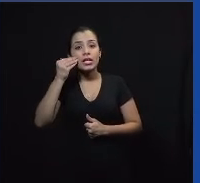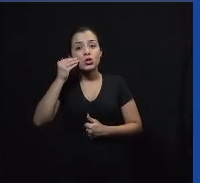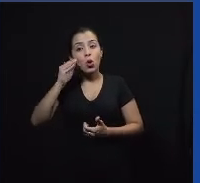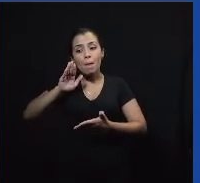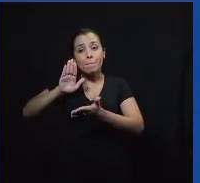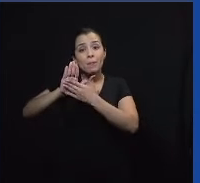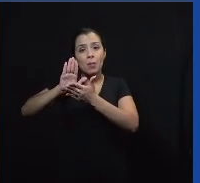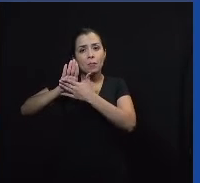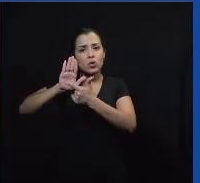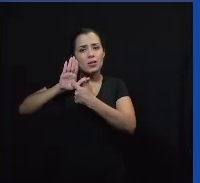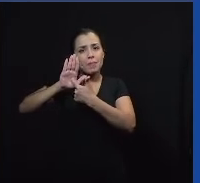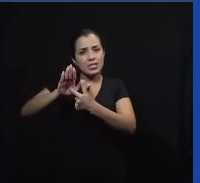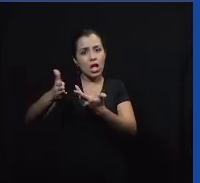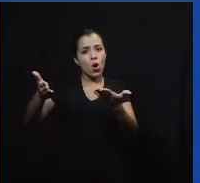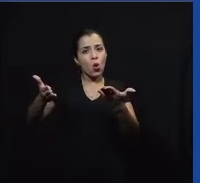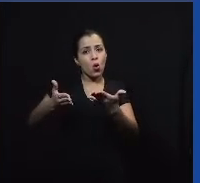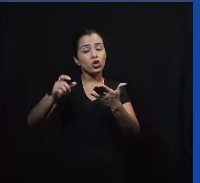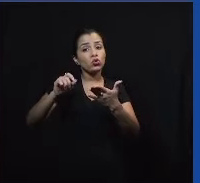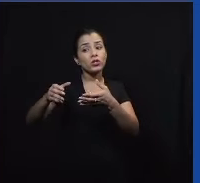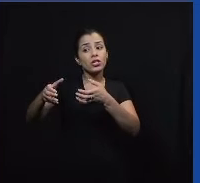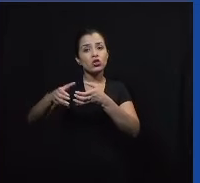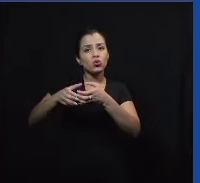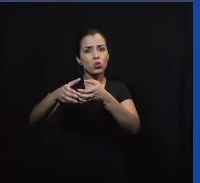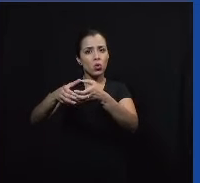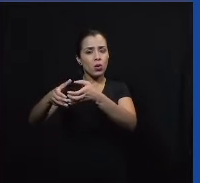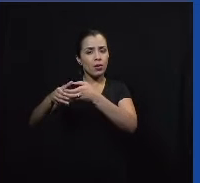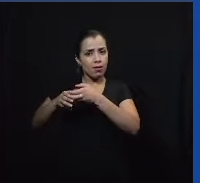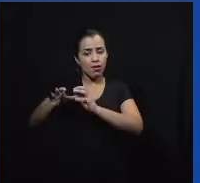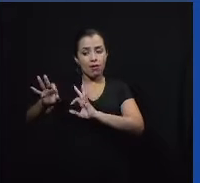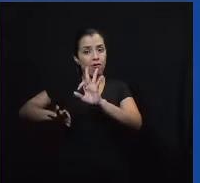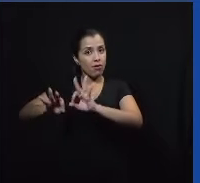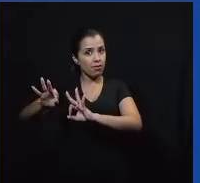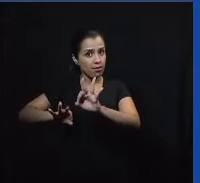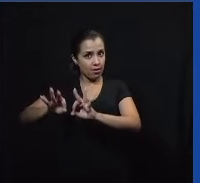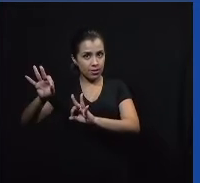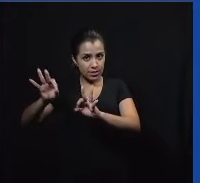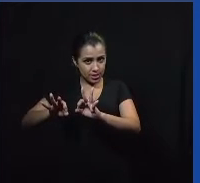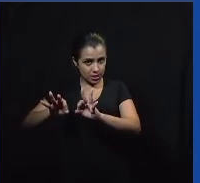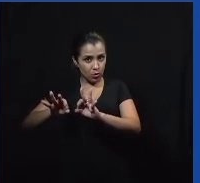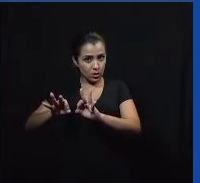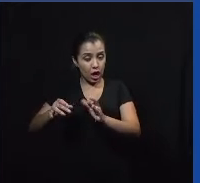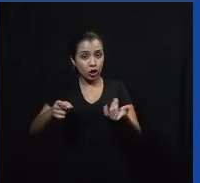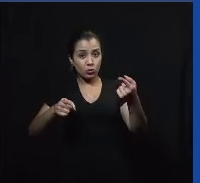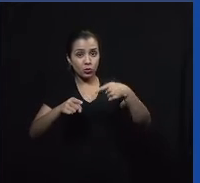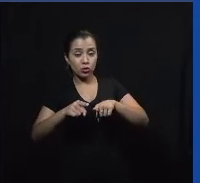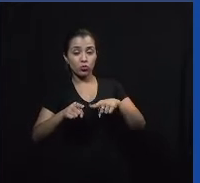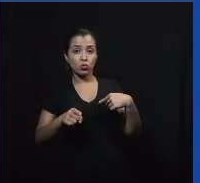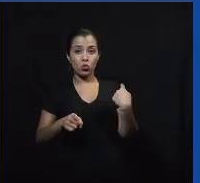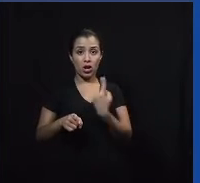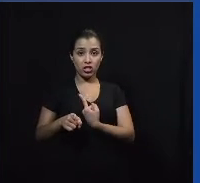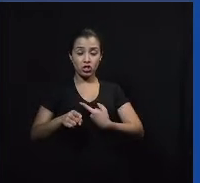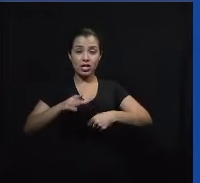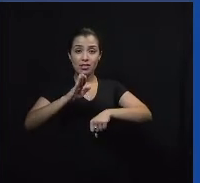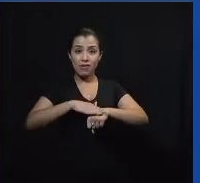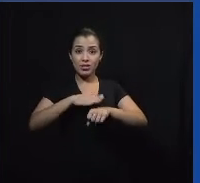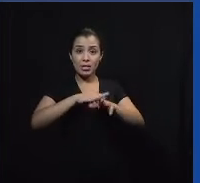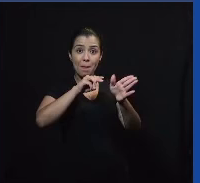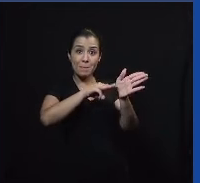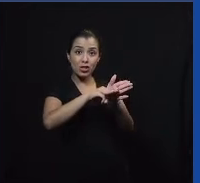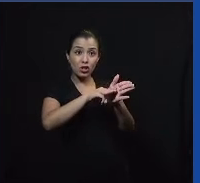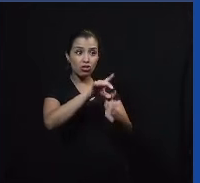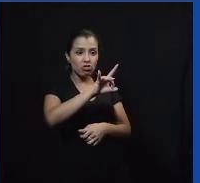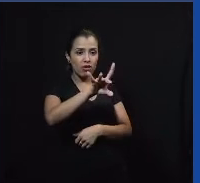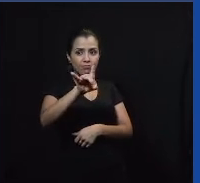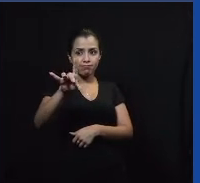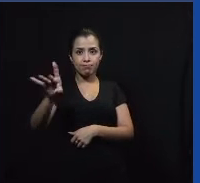sociais que estão trabalhando com a gente, com metodologias e formas de trabalho completamente diferentes, em